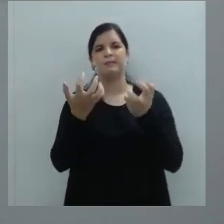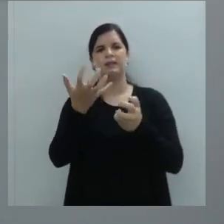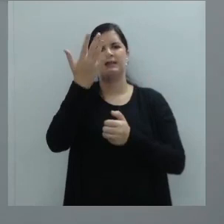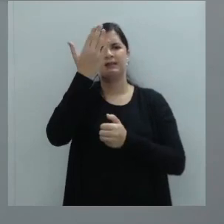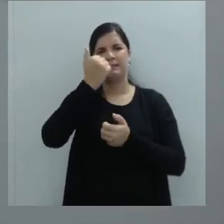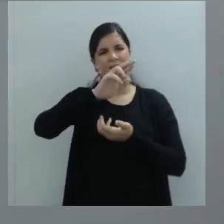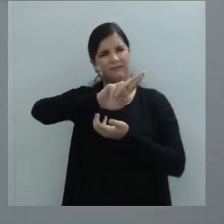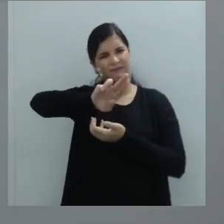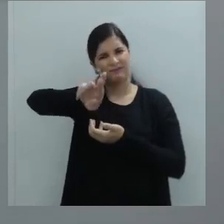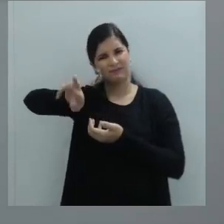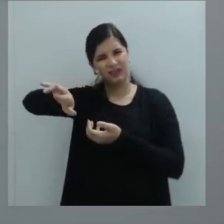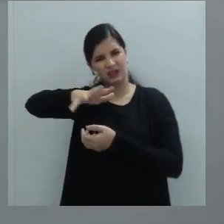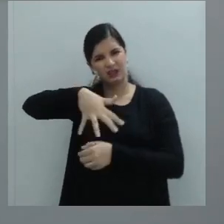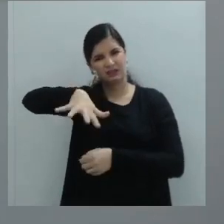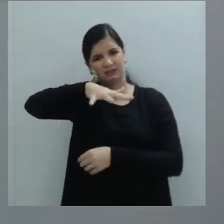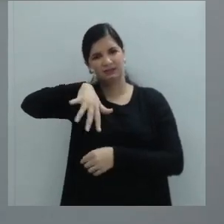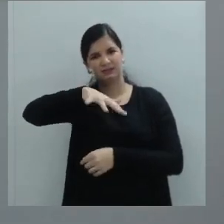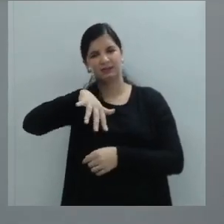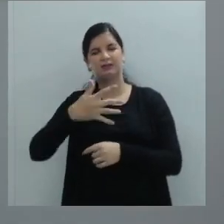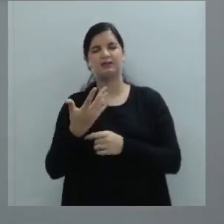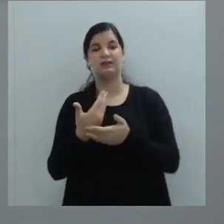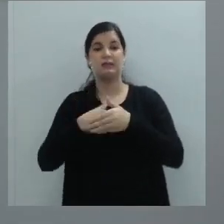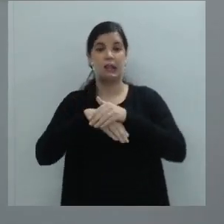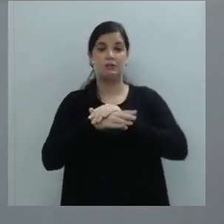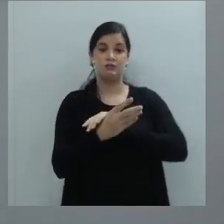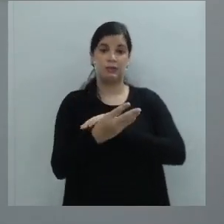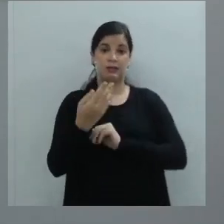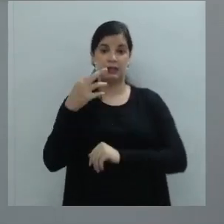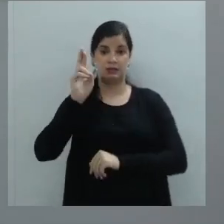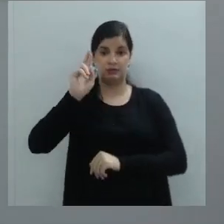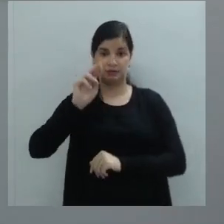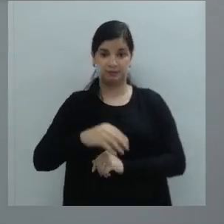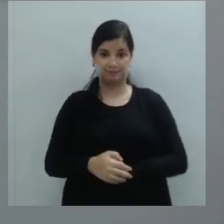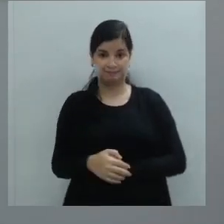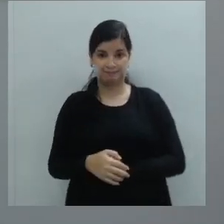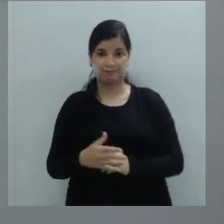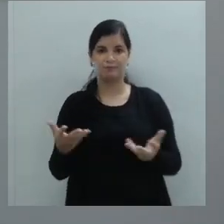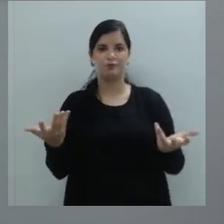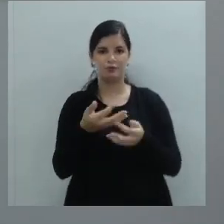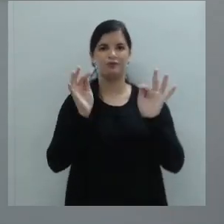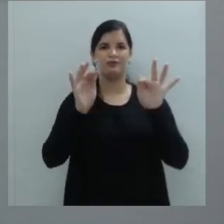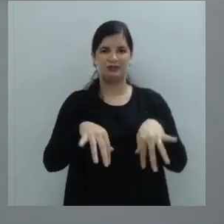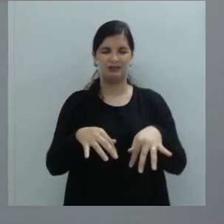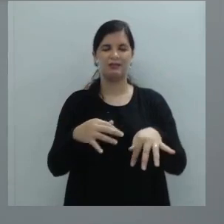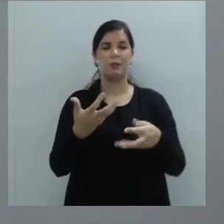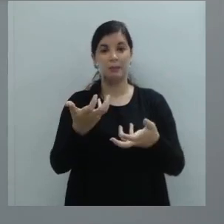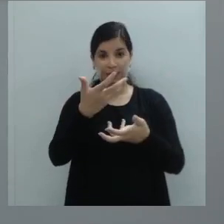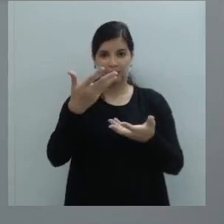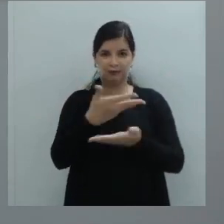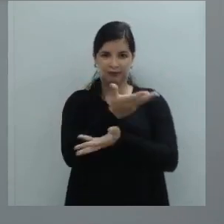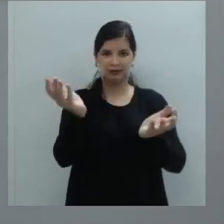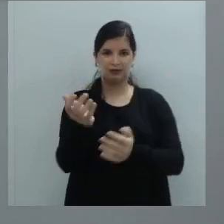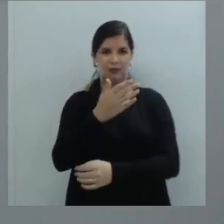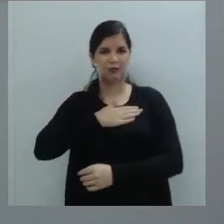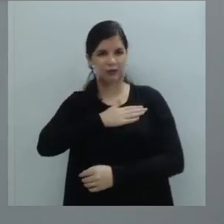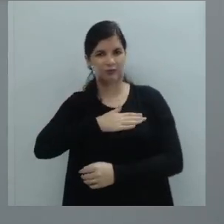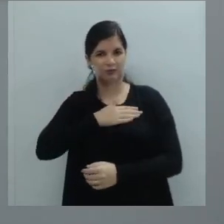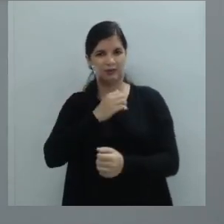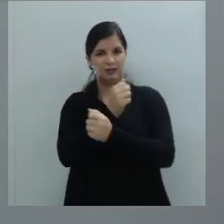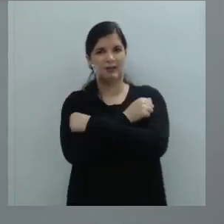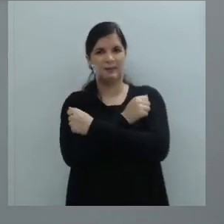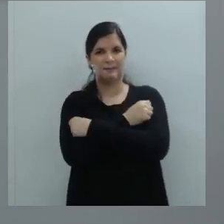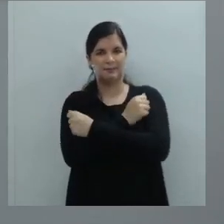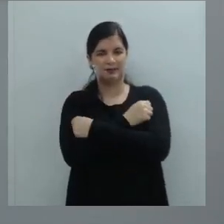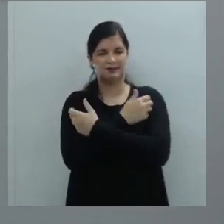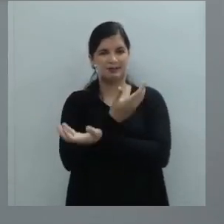as diversas vertentes dessa tradição religiosa. E por hoje é só, espero que tenham gostado. Um abraço aqui